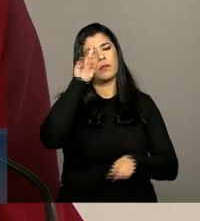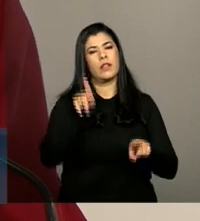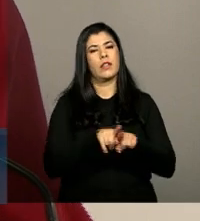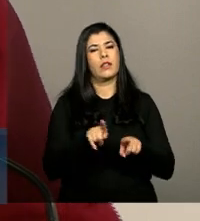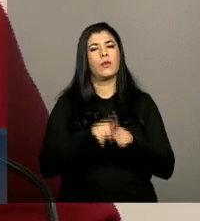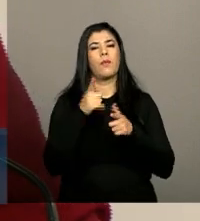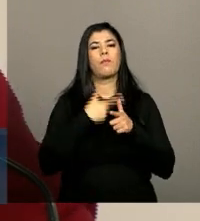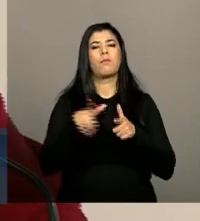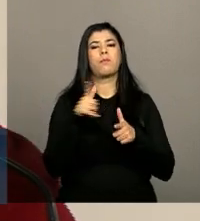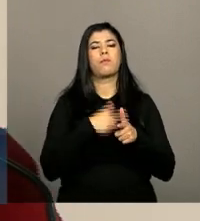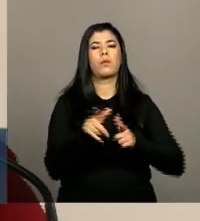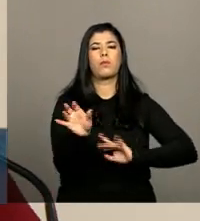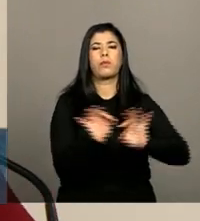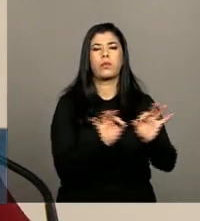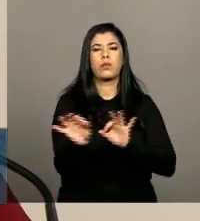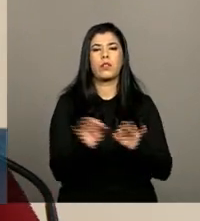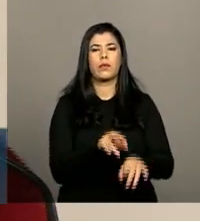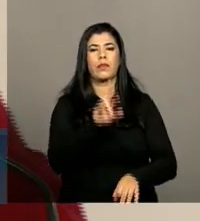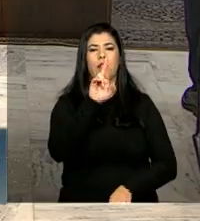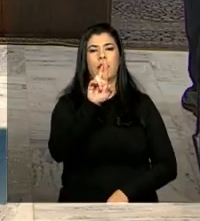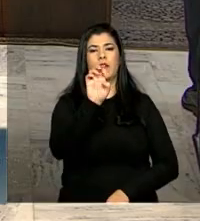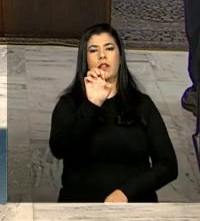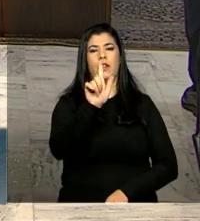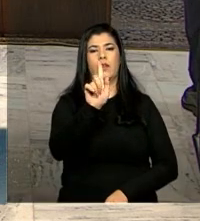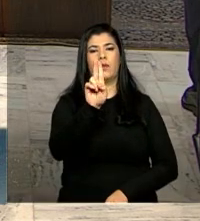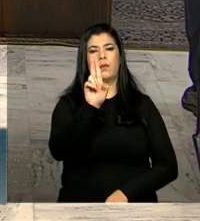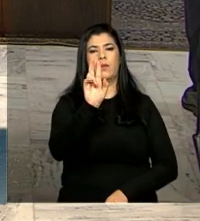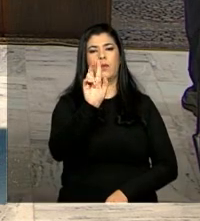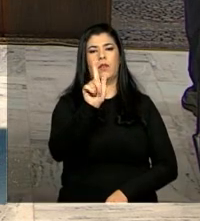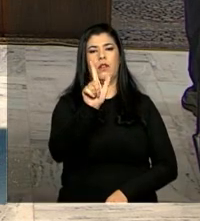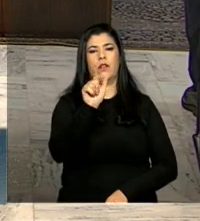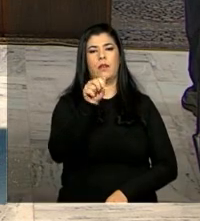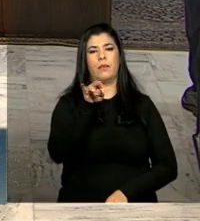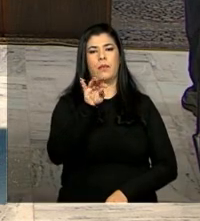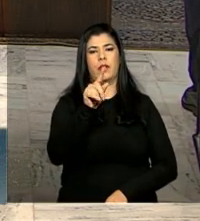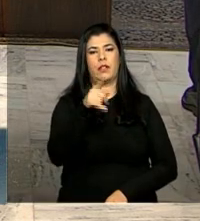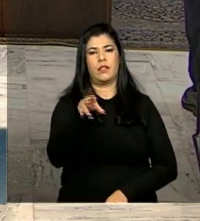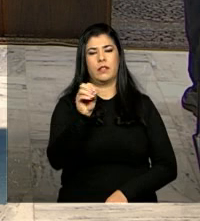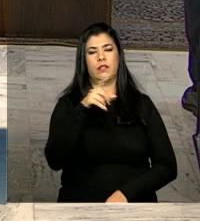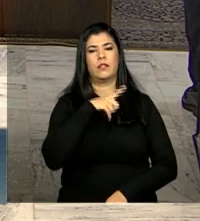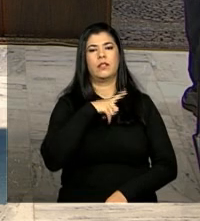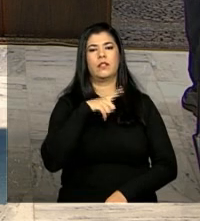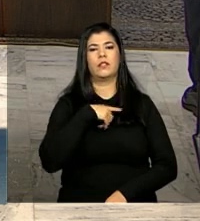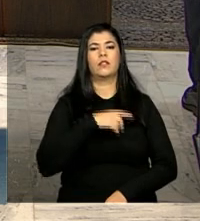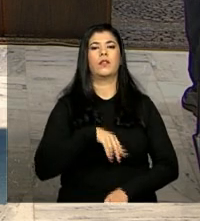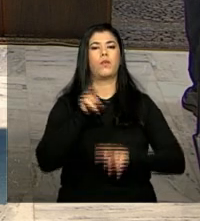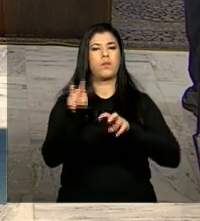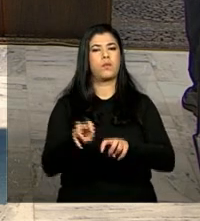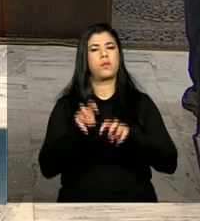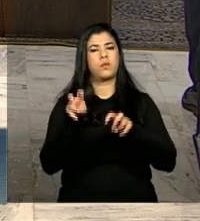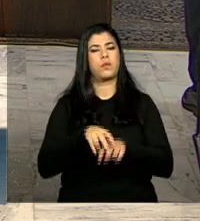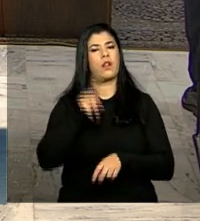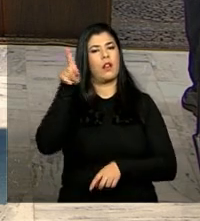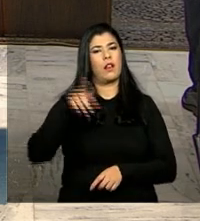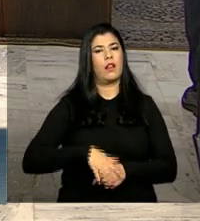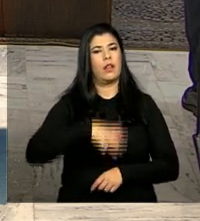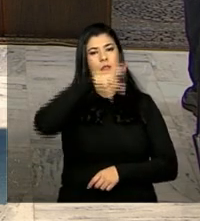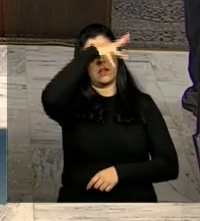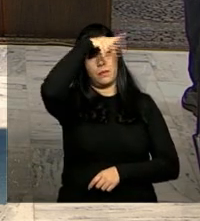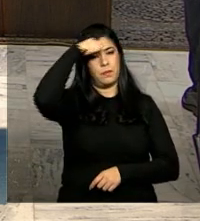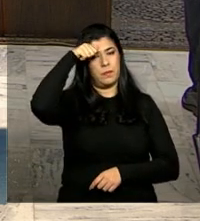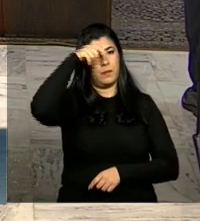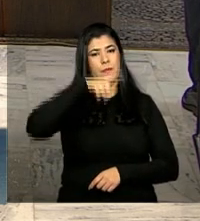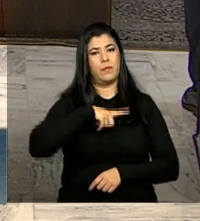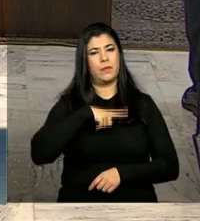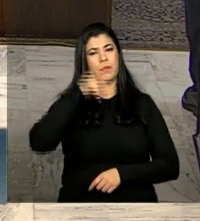fundiária na Amazônia bom citando essas estas questões o que eu pretendo é dizer